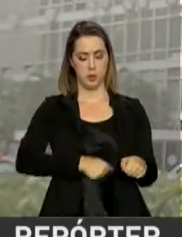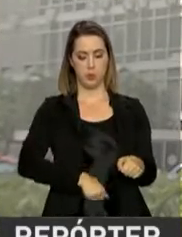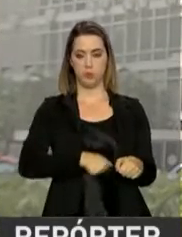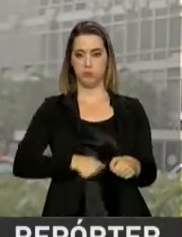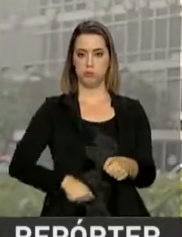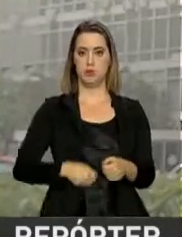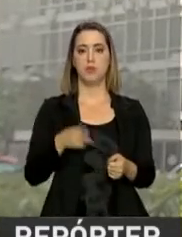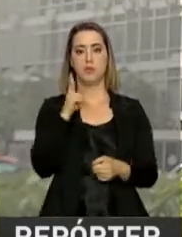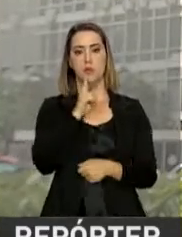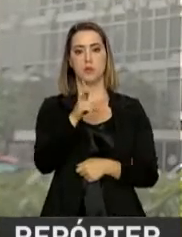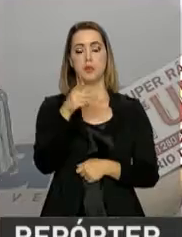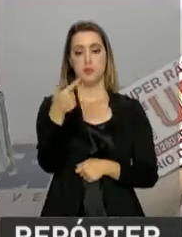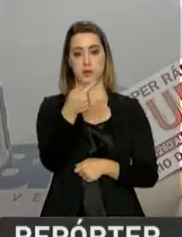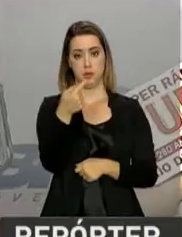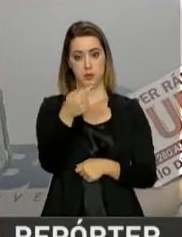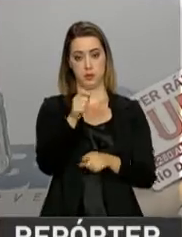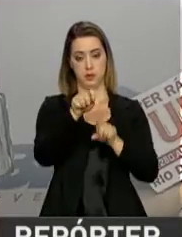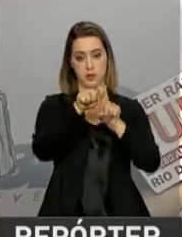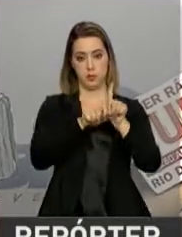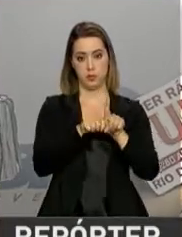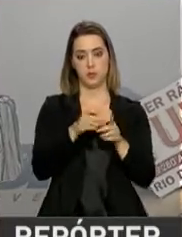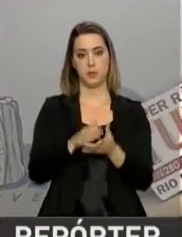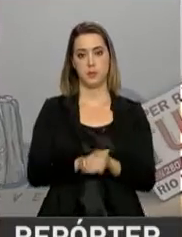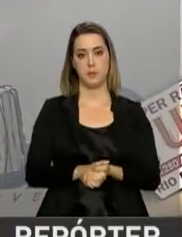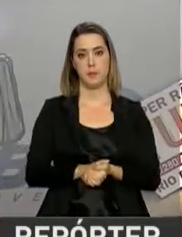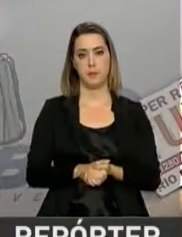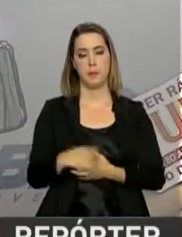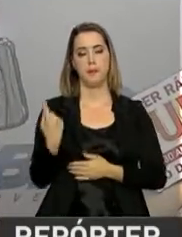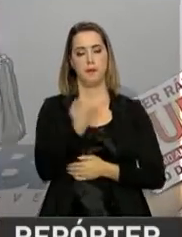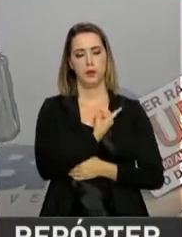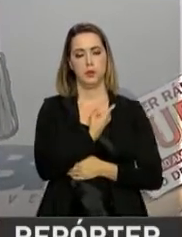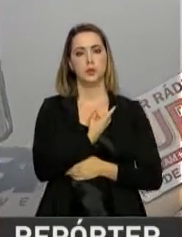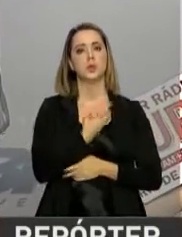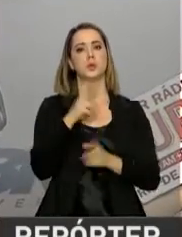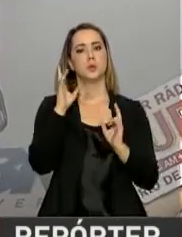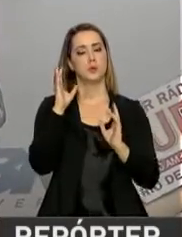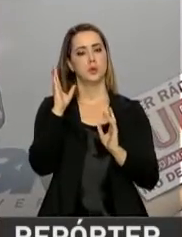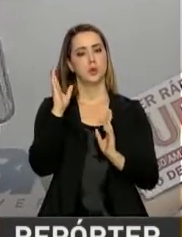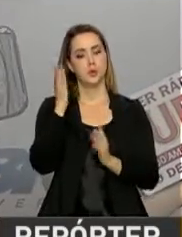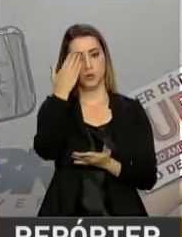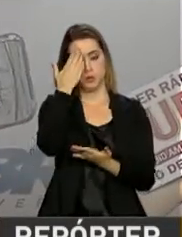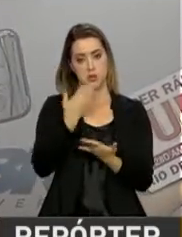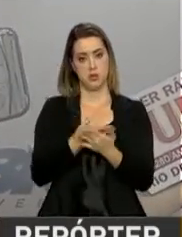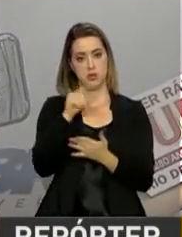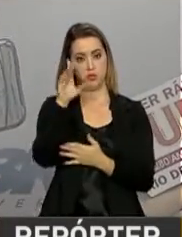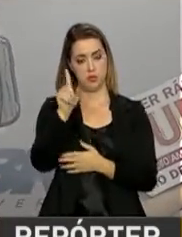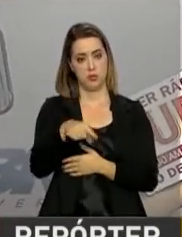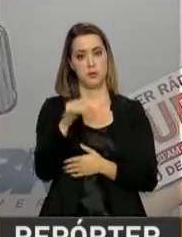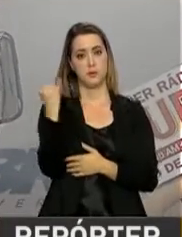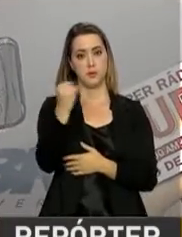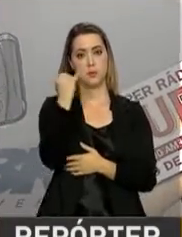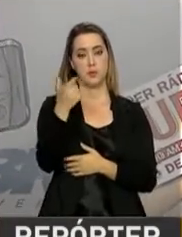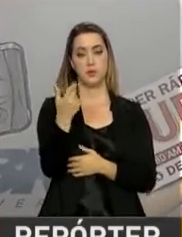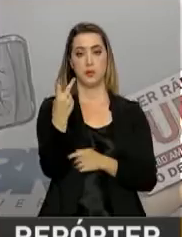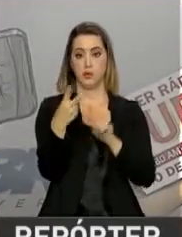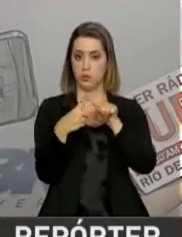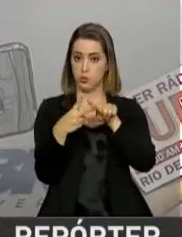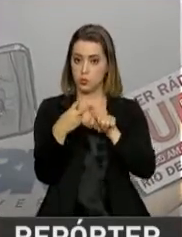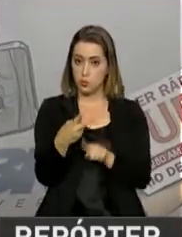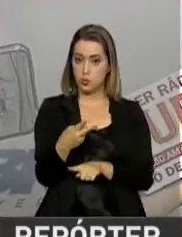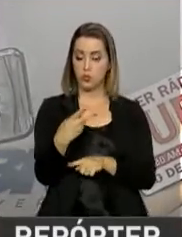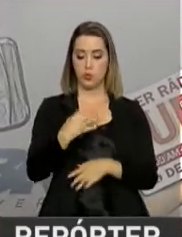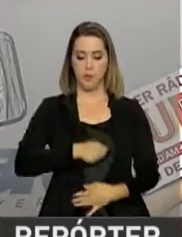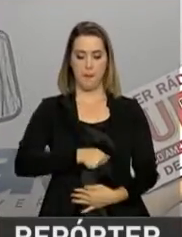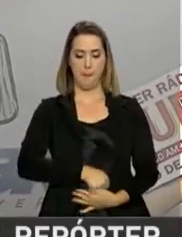Saúde no 7º mês de gravidez. Entendemos que seria adequado fazer essa segunda ultrassonografia até